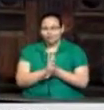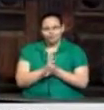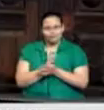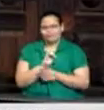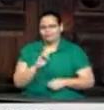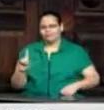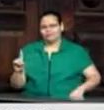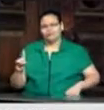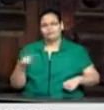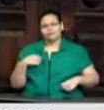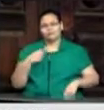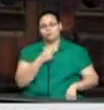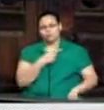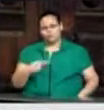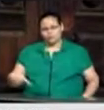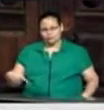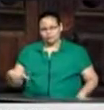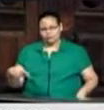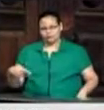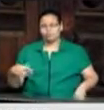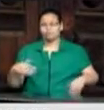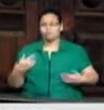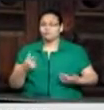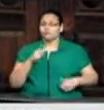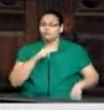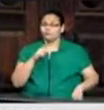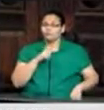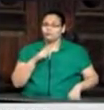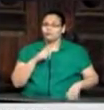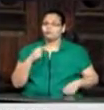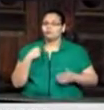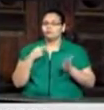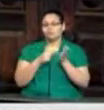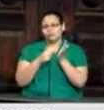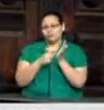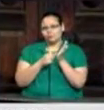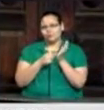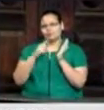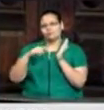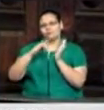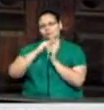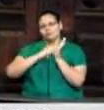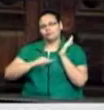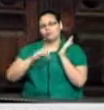nenhuma? Presidente, eu tenho em minhas mãos um dossiê